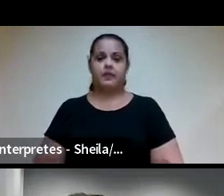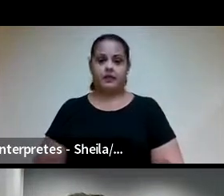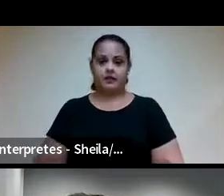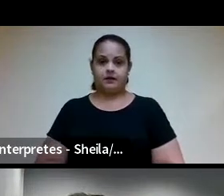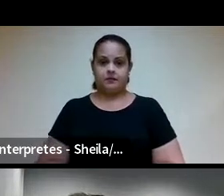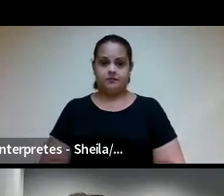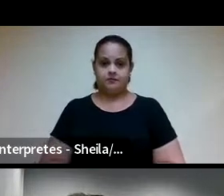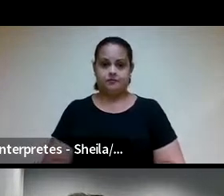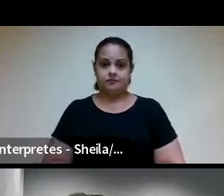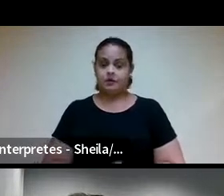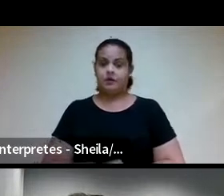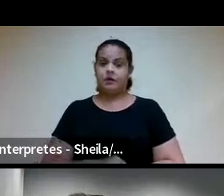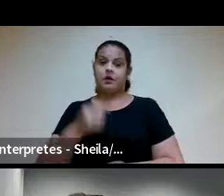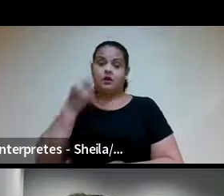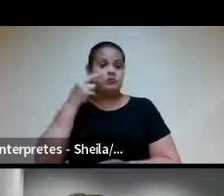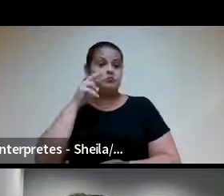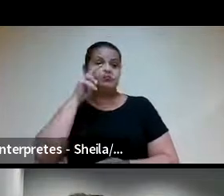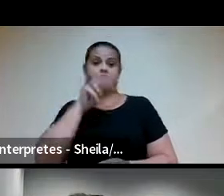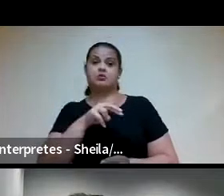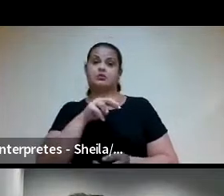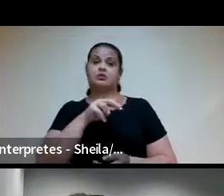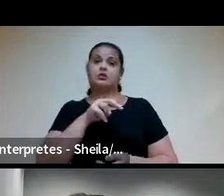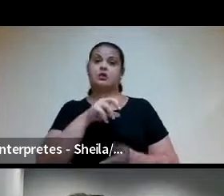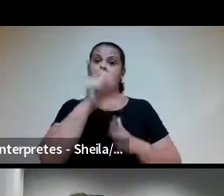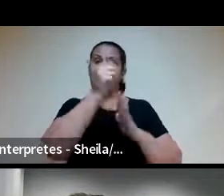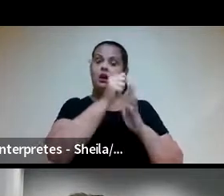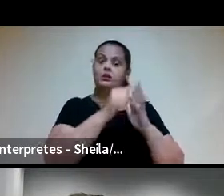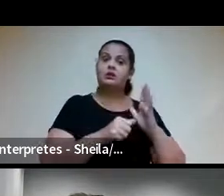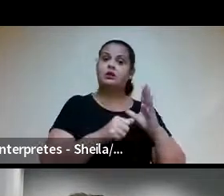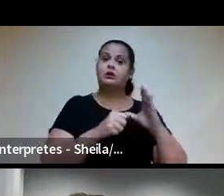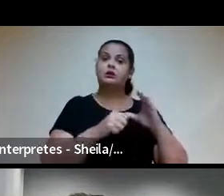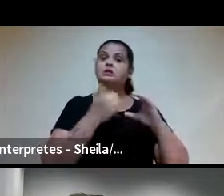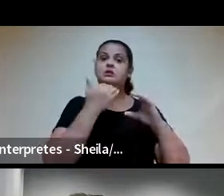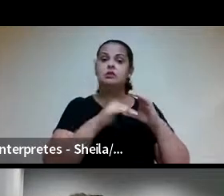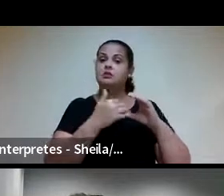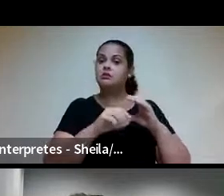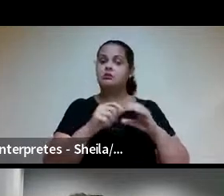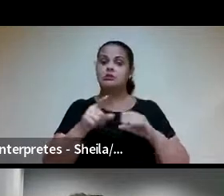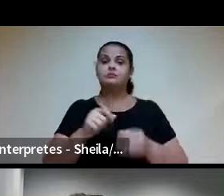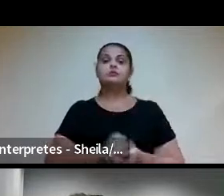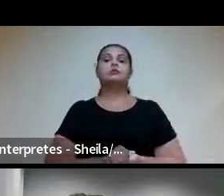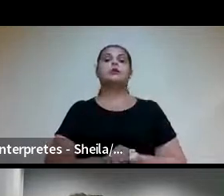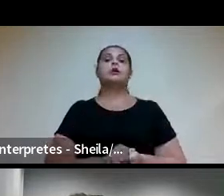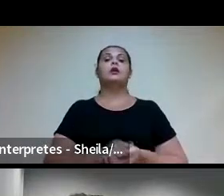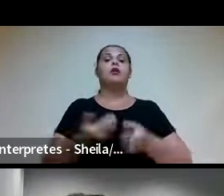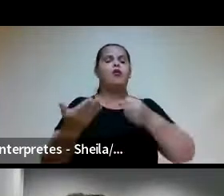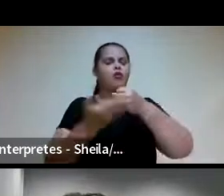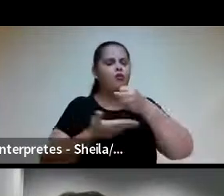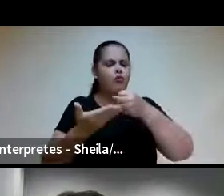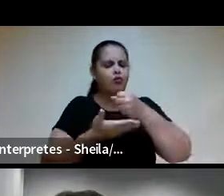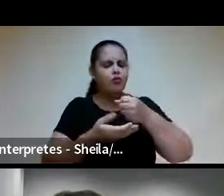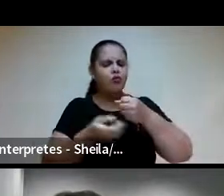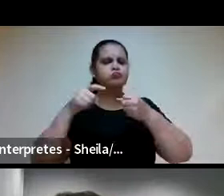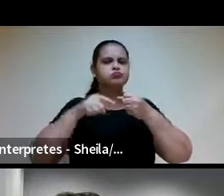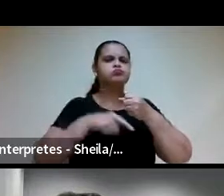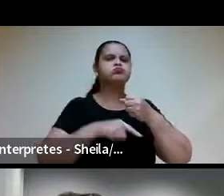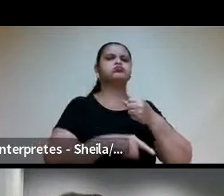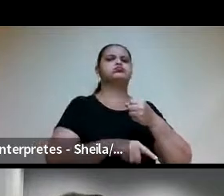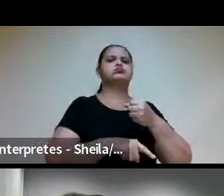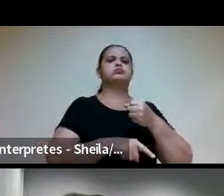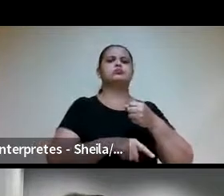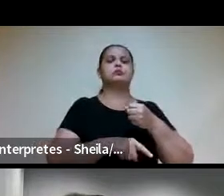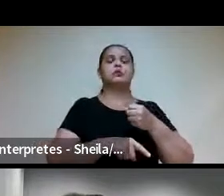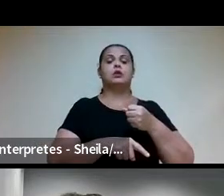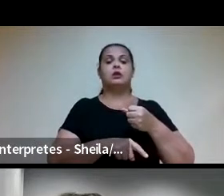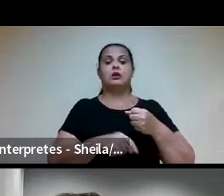esse aspecto na análise do processo. Tenho que analisar o processo originário e realmente eu não